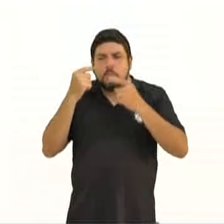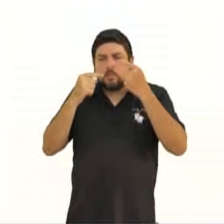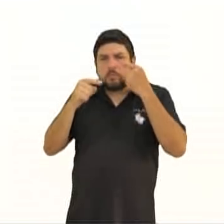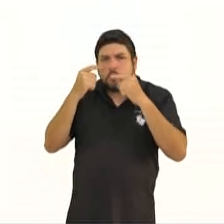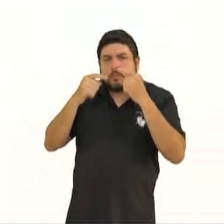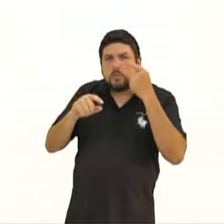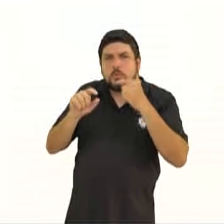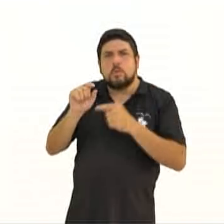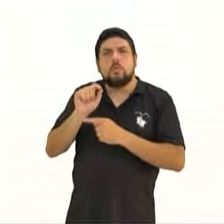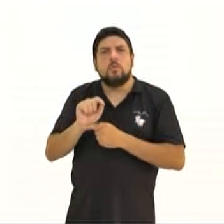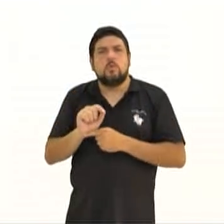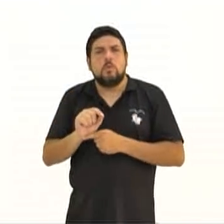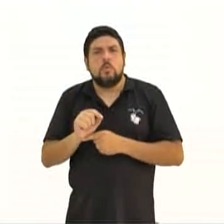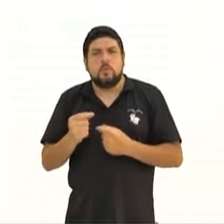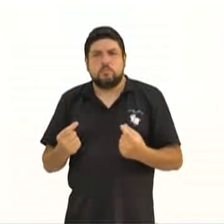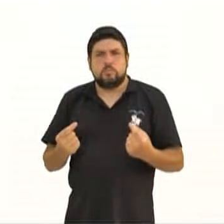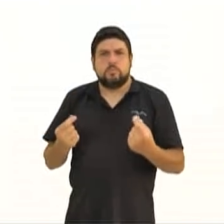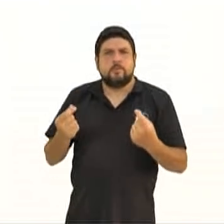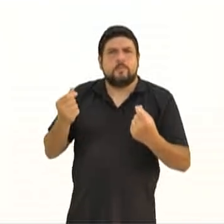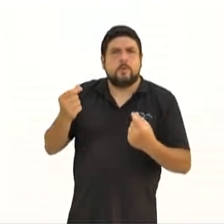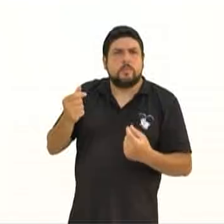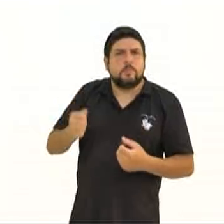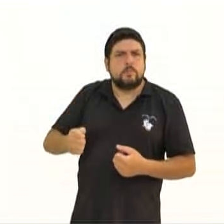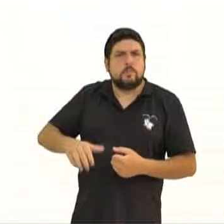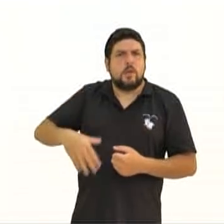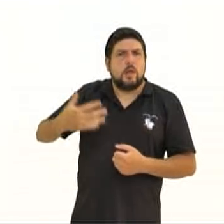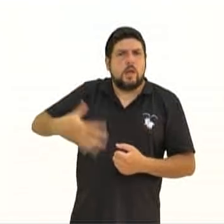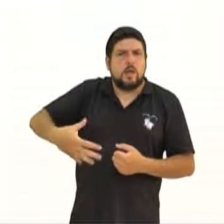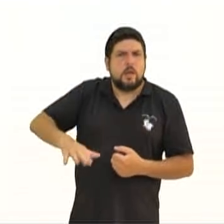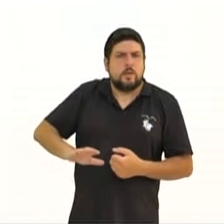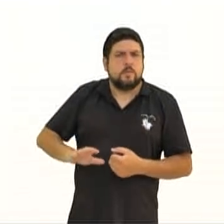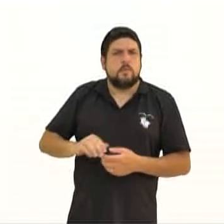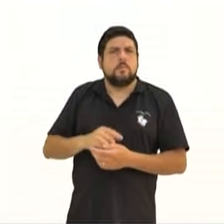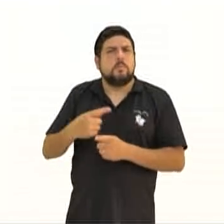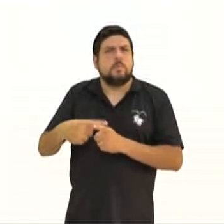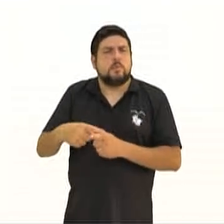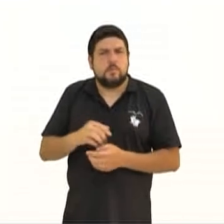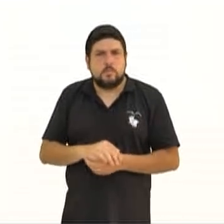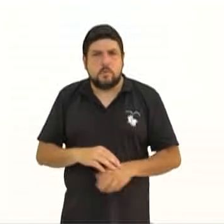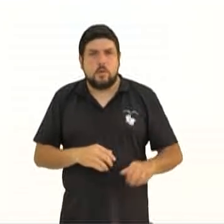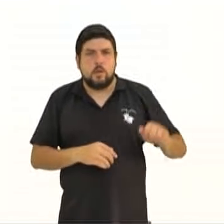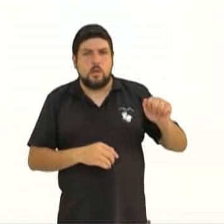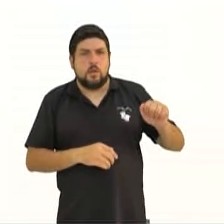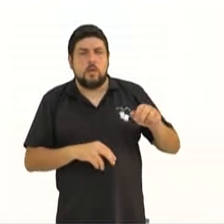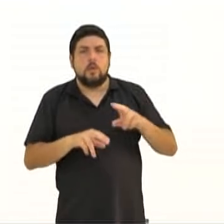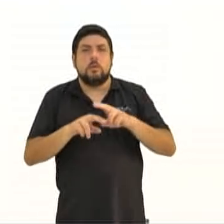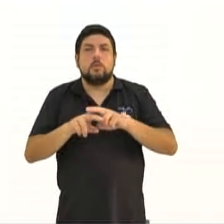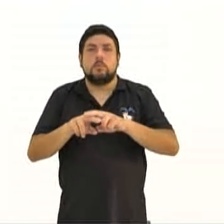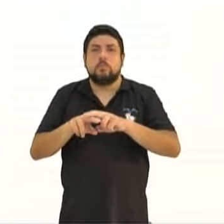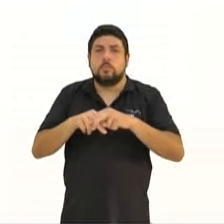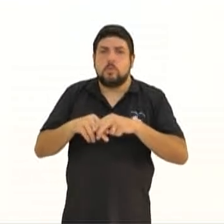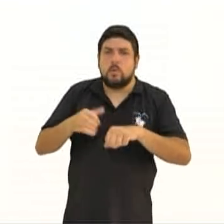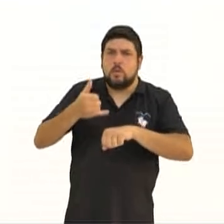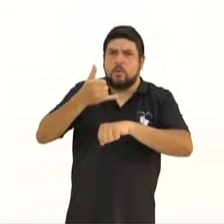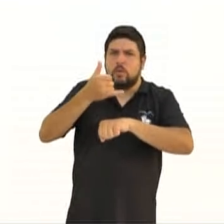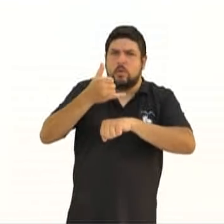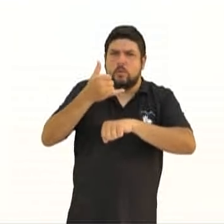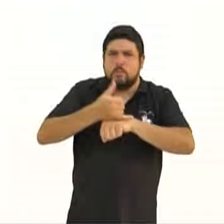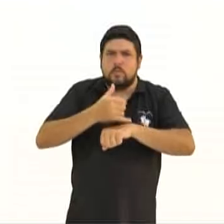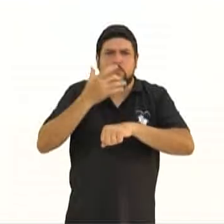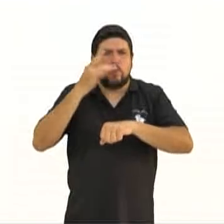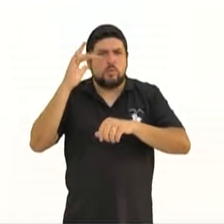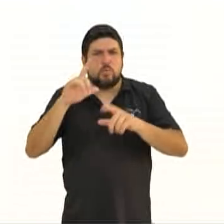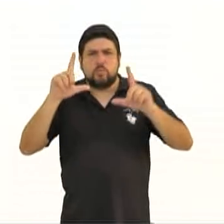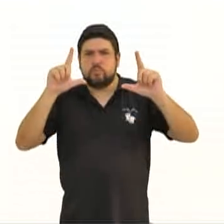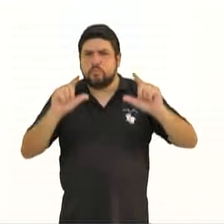foi a alta geral dos preços. O efeito que o texto se refere foi provocado por A, pelo grande afluxo de metais preciosos,